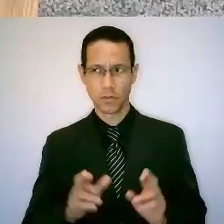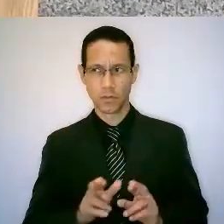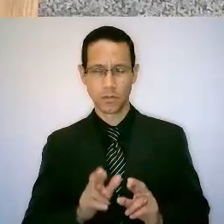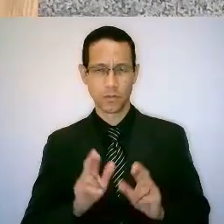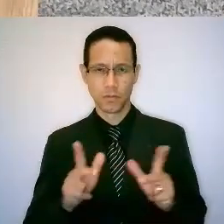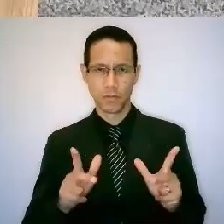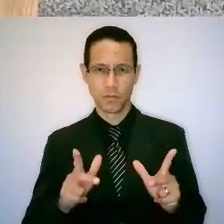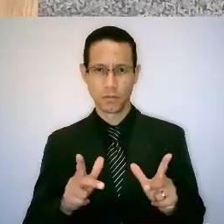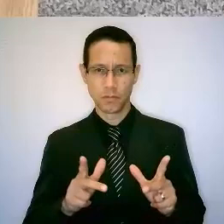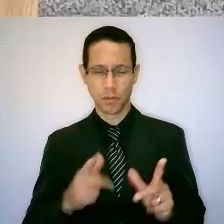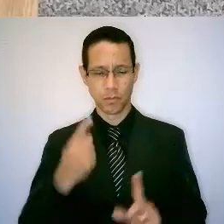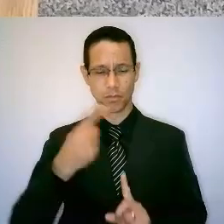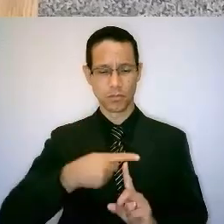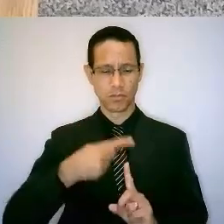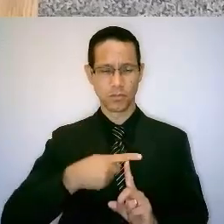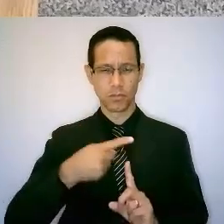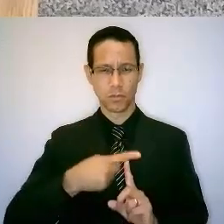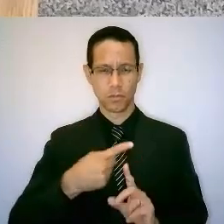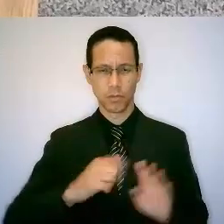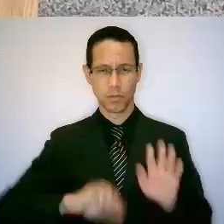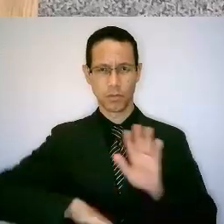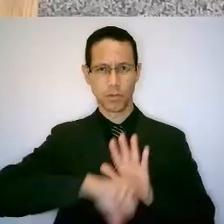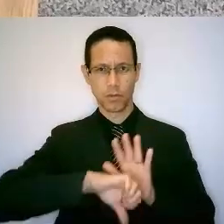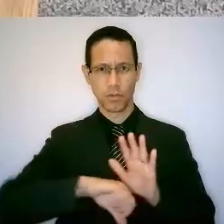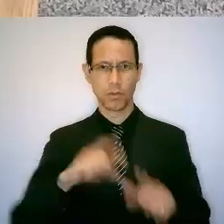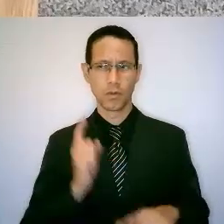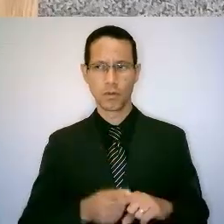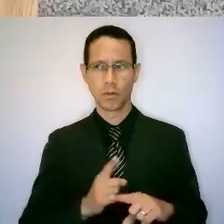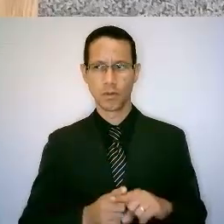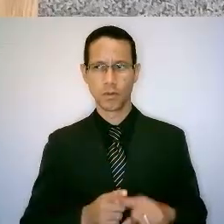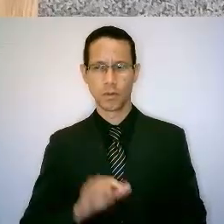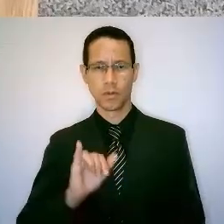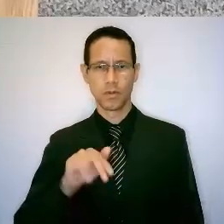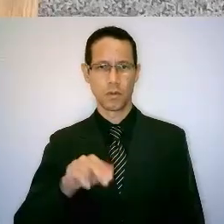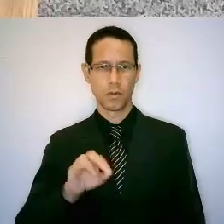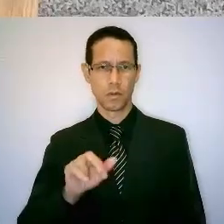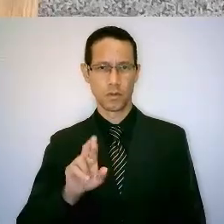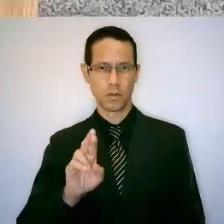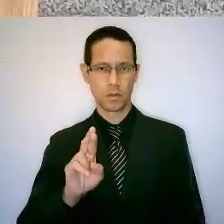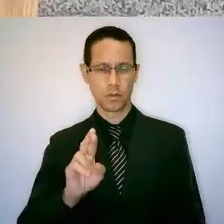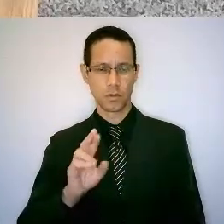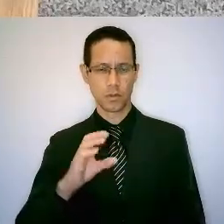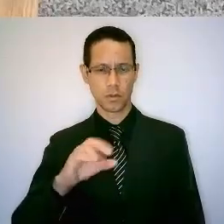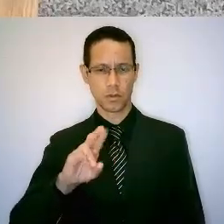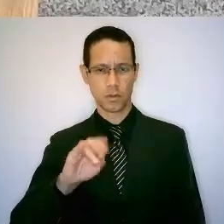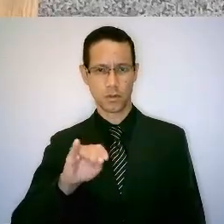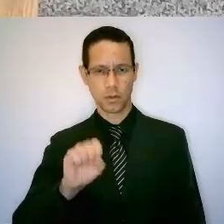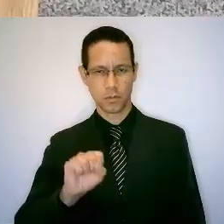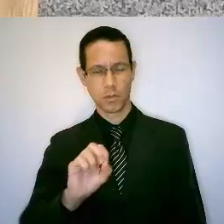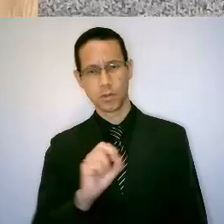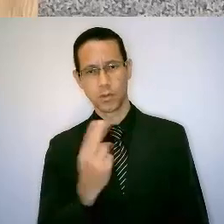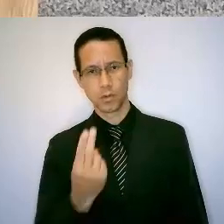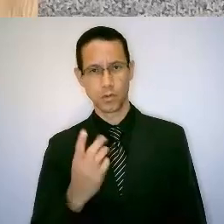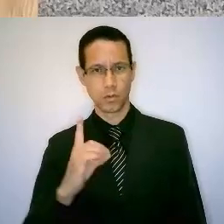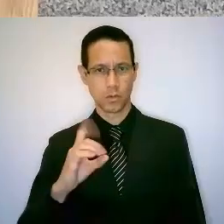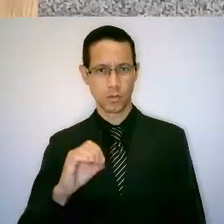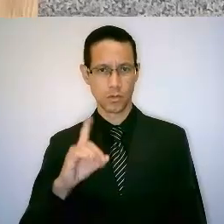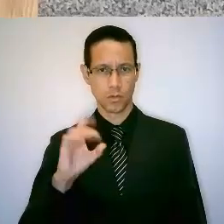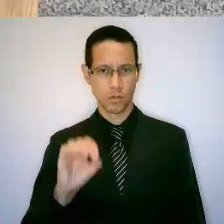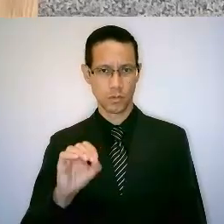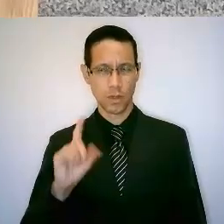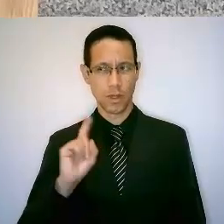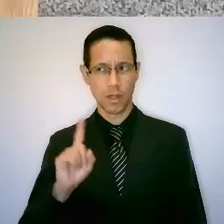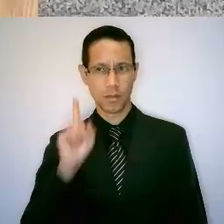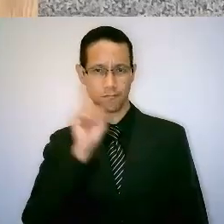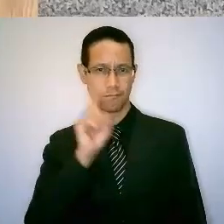tipo penal porque ela faz parte do próximo e ter crise que está até do dólar isso é um conceito alienígena do direito do norte-americano que